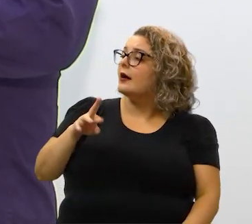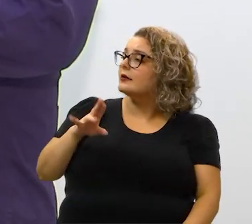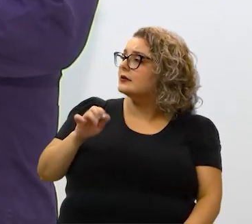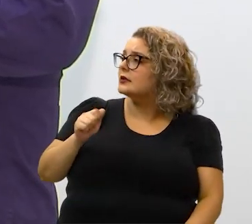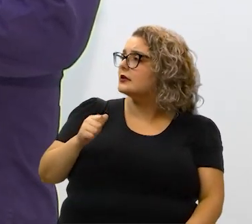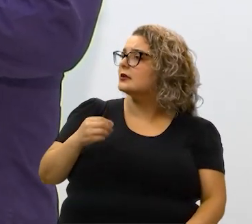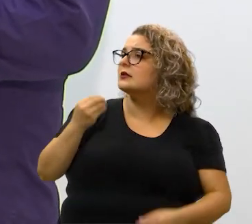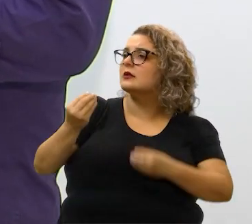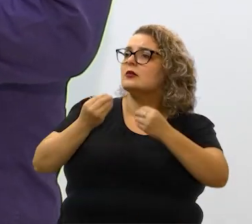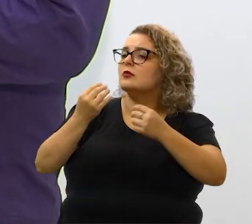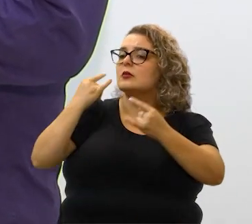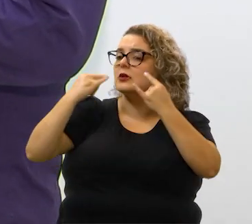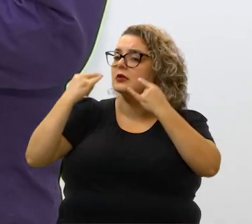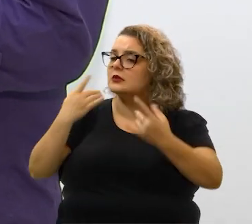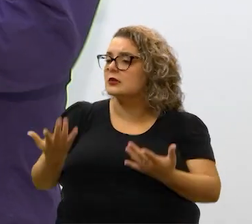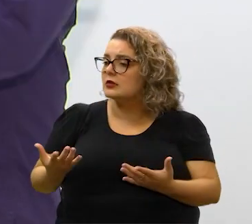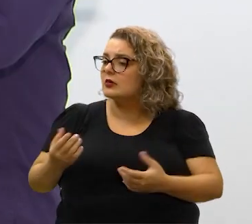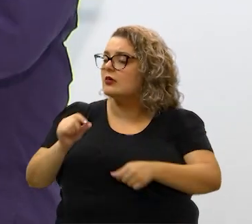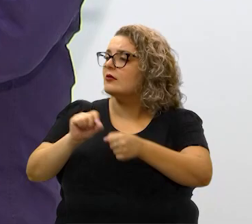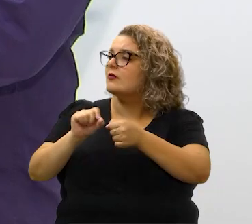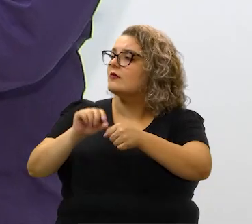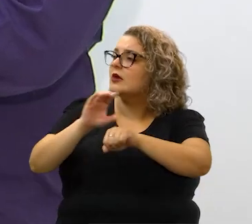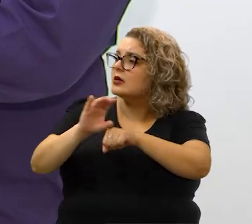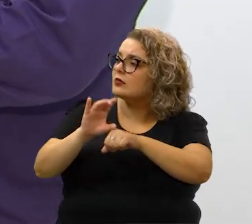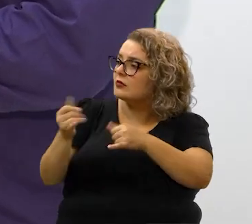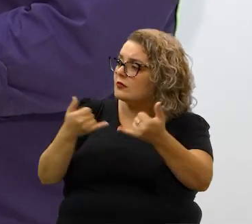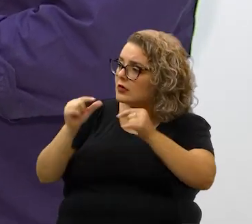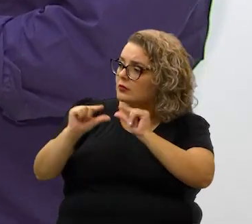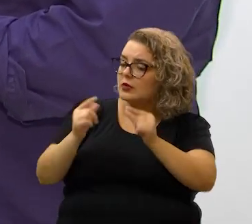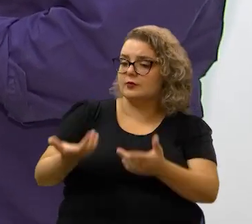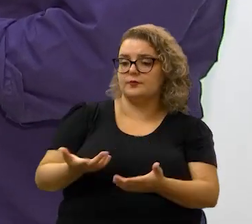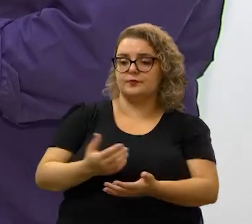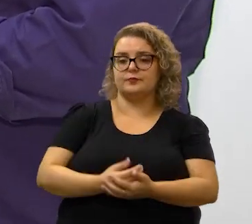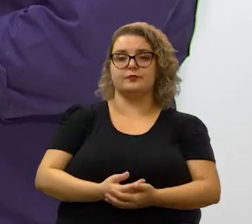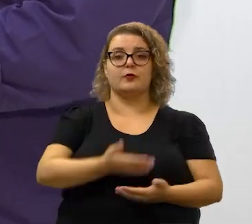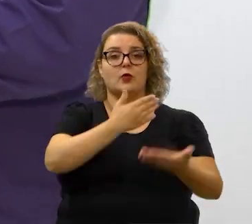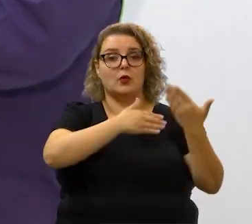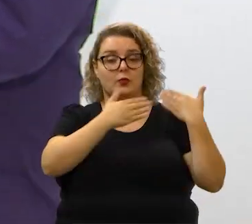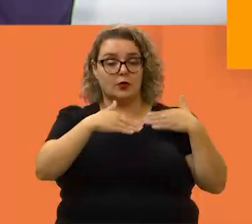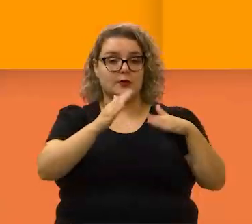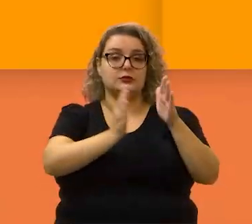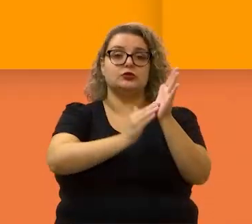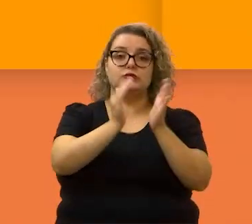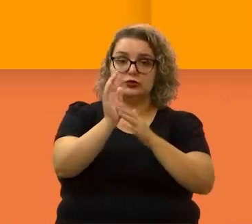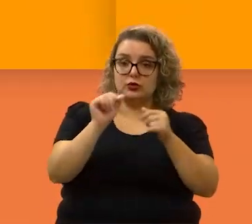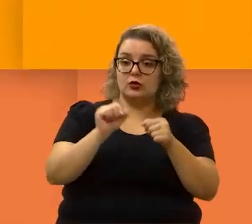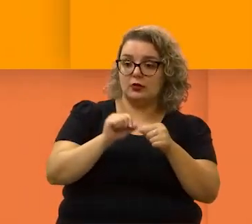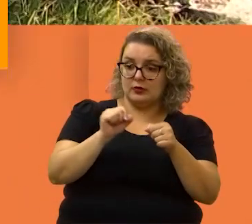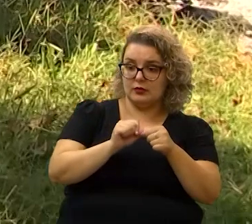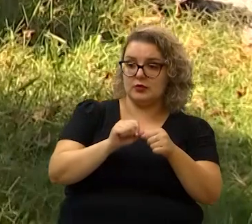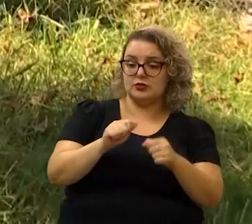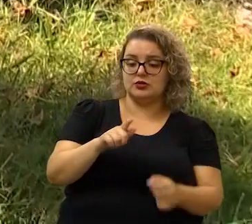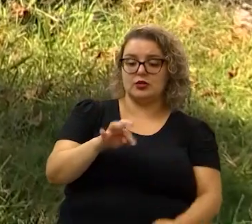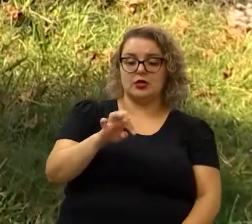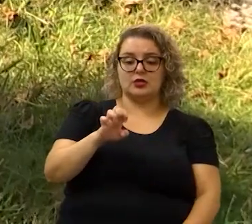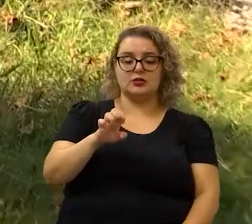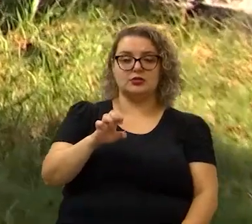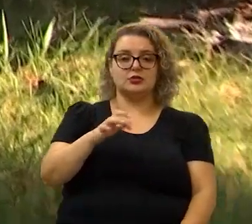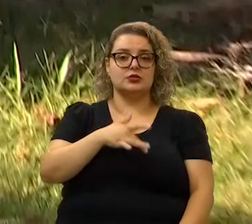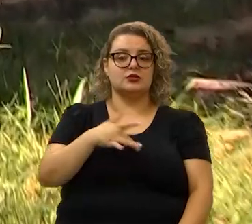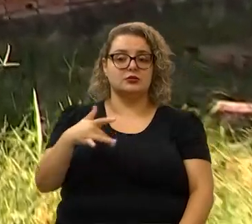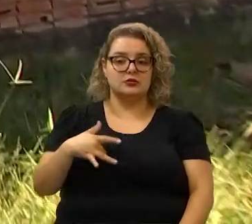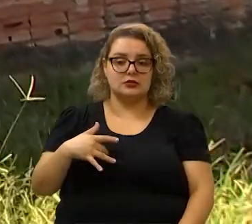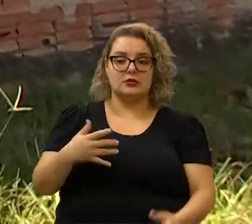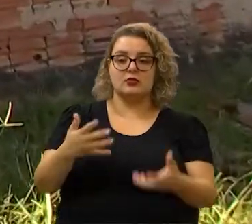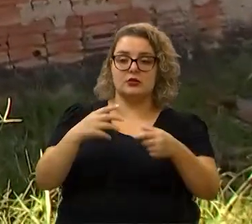interessou pela profissão? Você fez algum curso? Como é que é? Conta pra gente um pouquinho. Na época que eu prestei o concurso para agente de saúde,